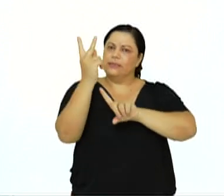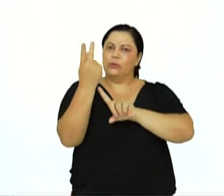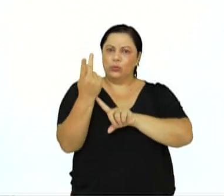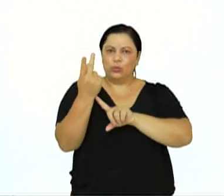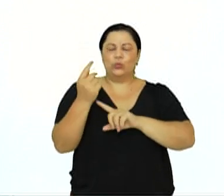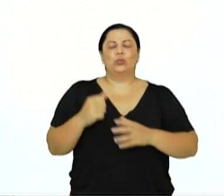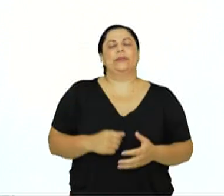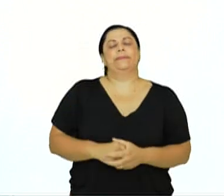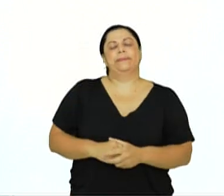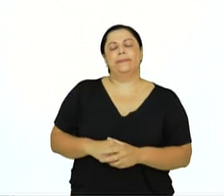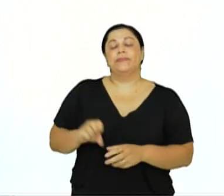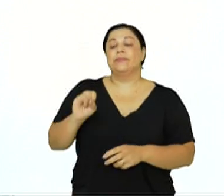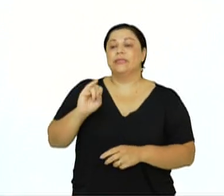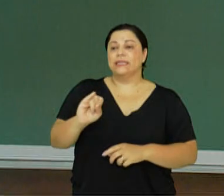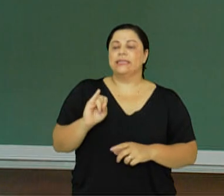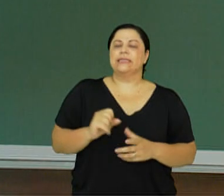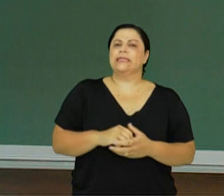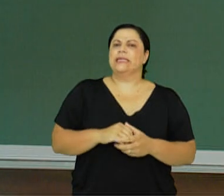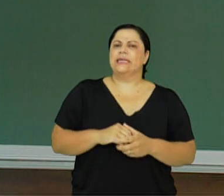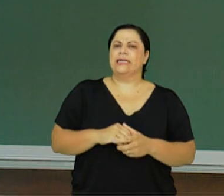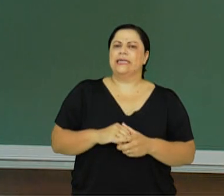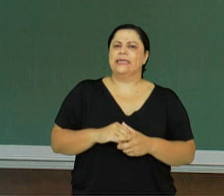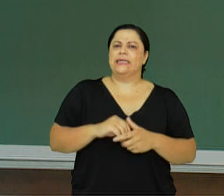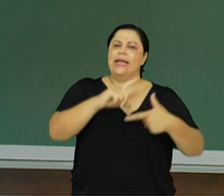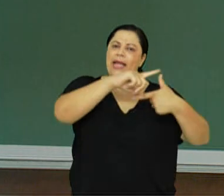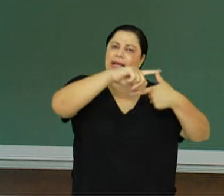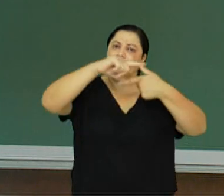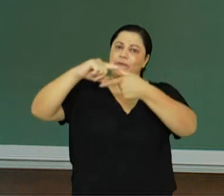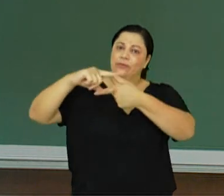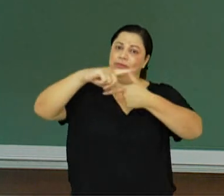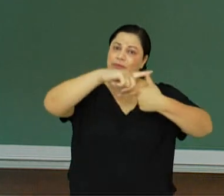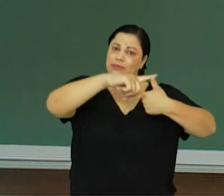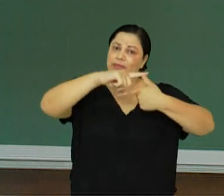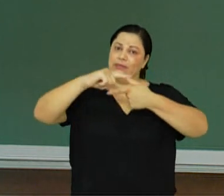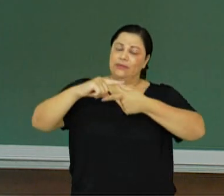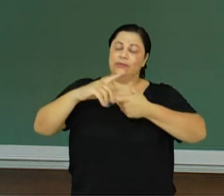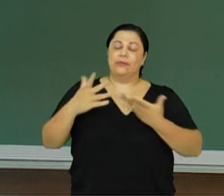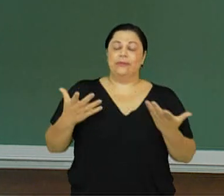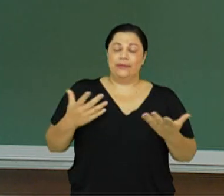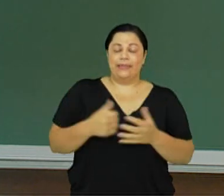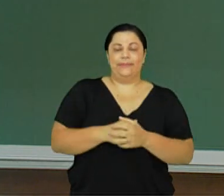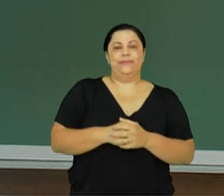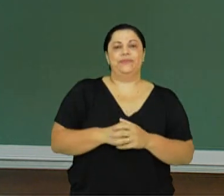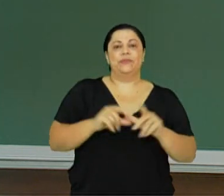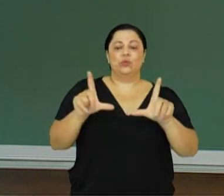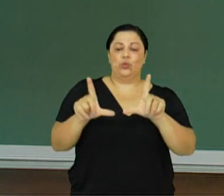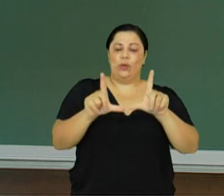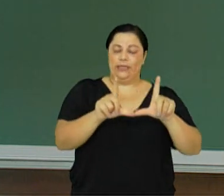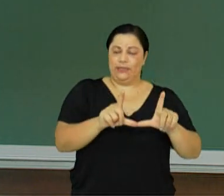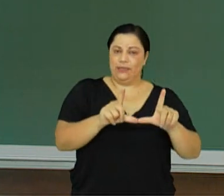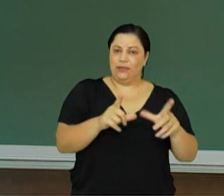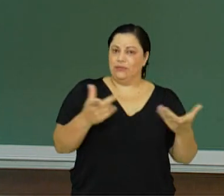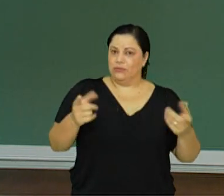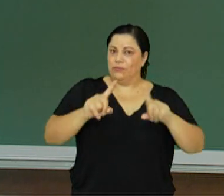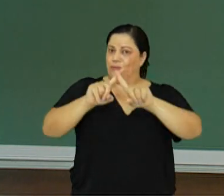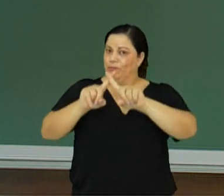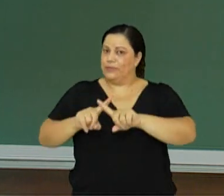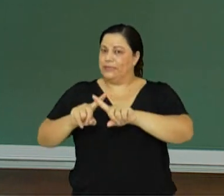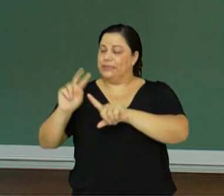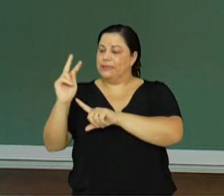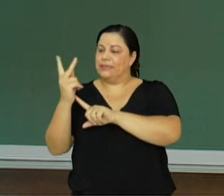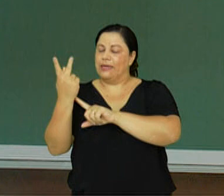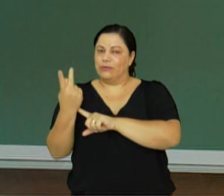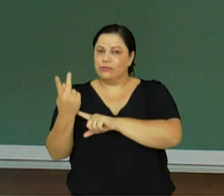é quadrangular, nós vamos fazer a área do quadrado vezes a altura dele. Agora, no caso da pirâmide,